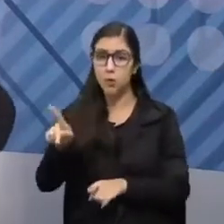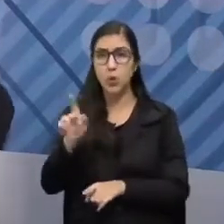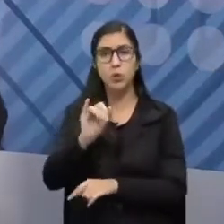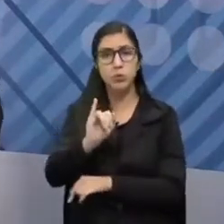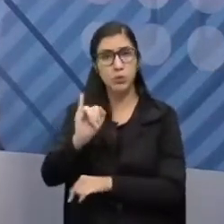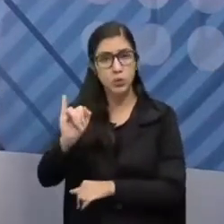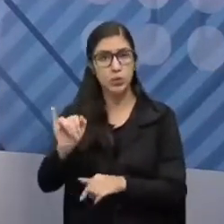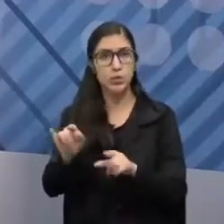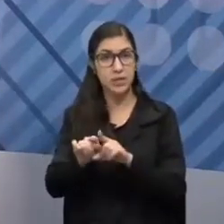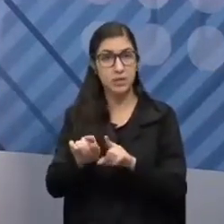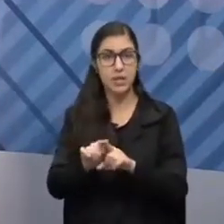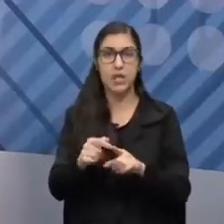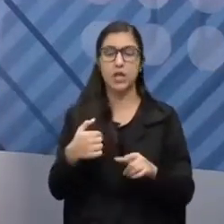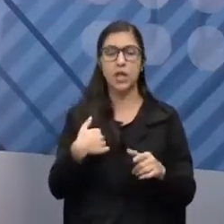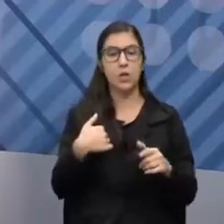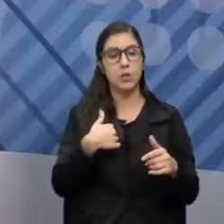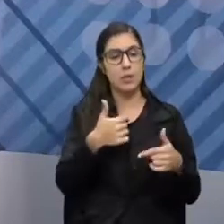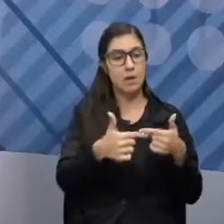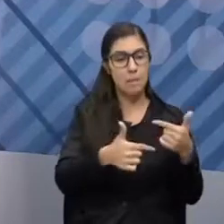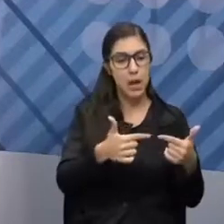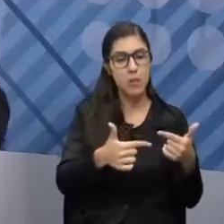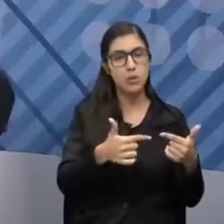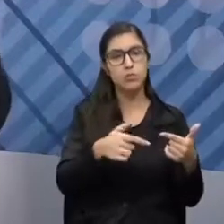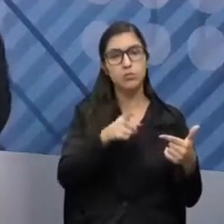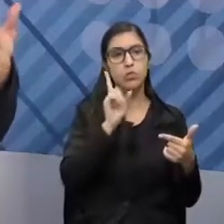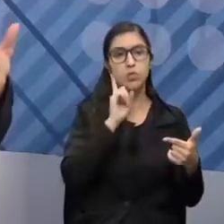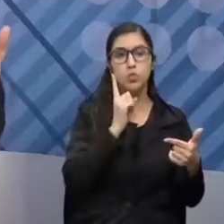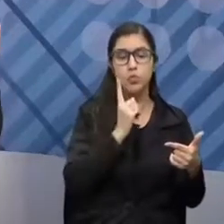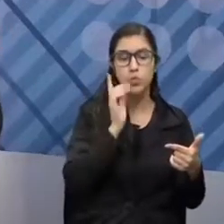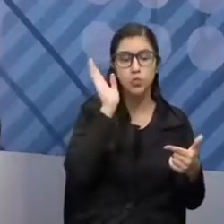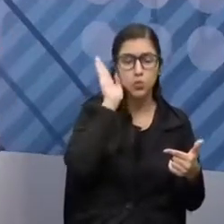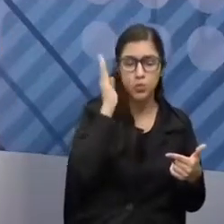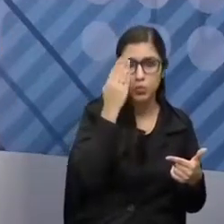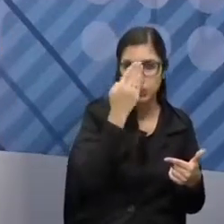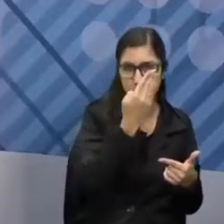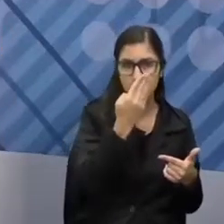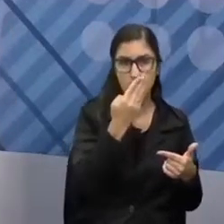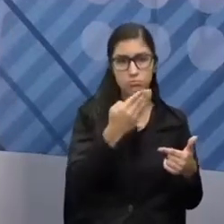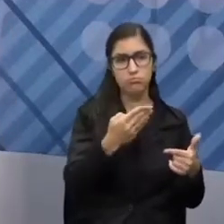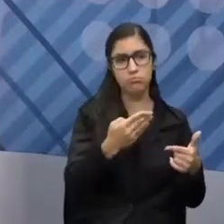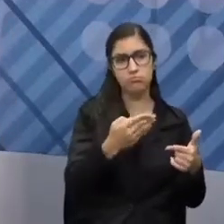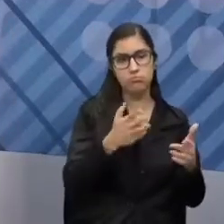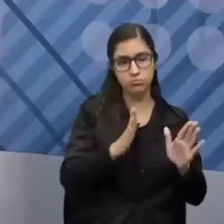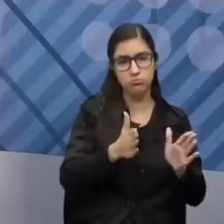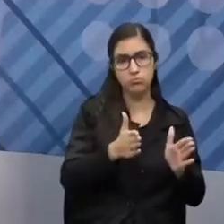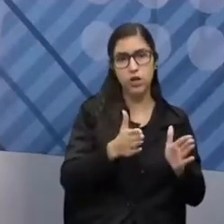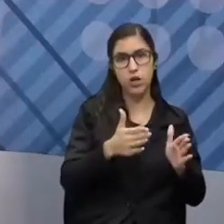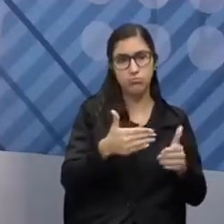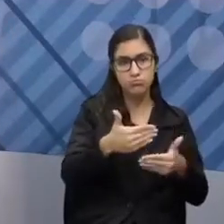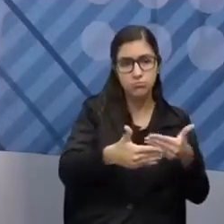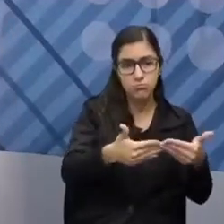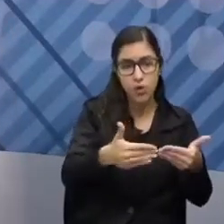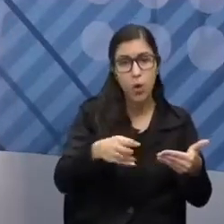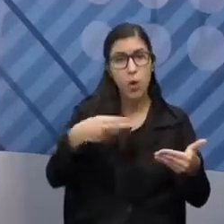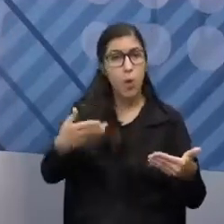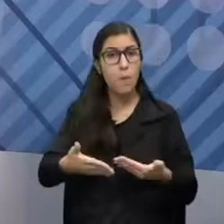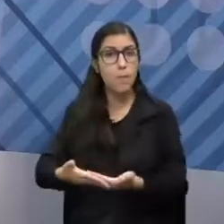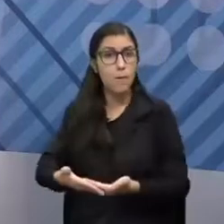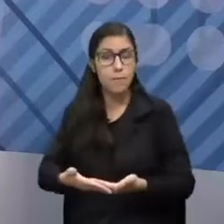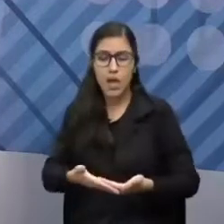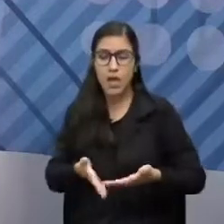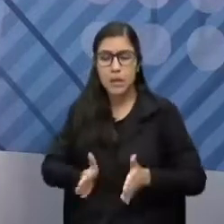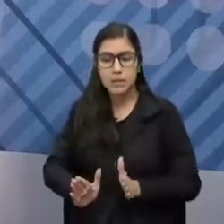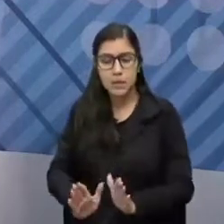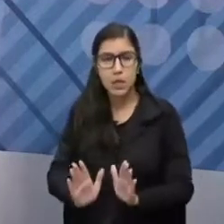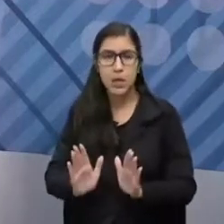mediadora. Então, eu trabalho com surdos cegos adquiridos, mas também atendo bebês. Então, bebezinho que nasceu com